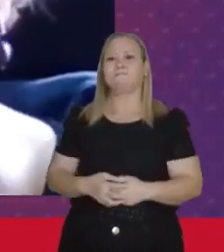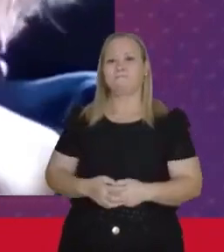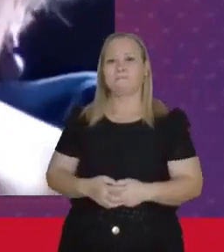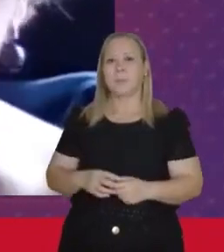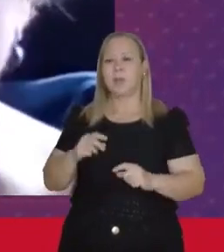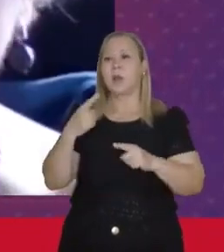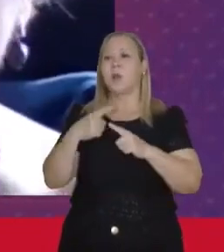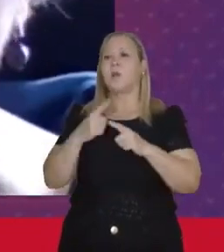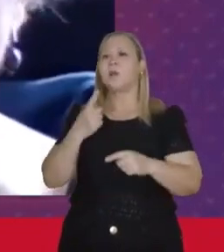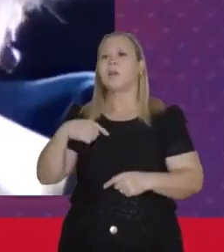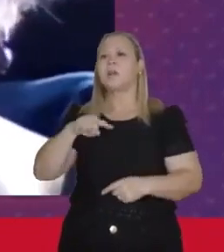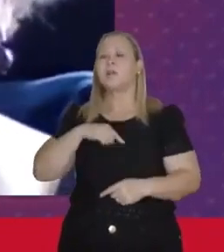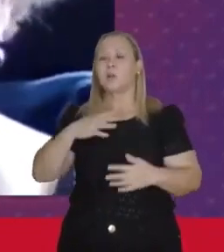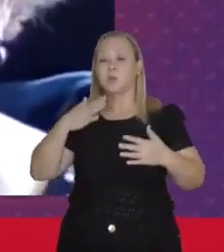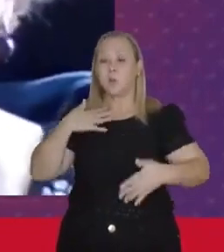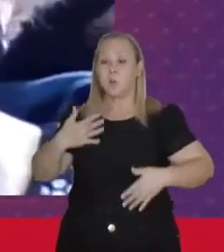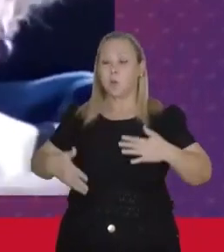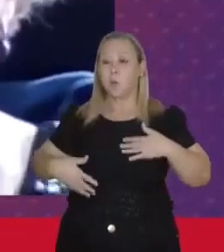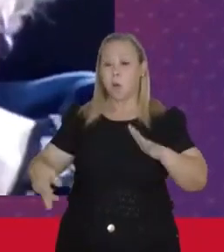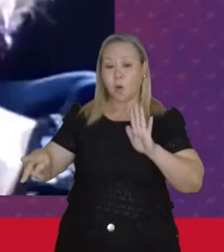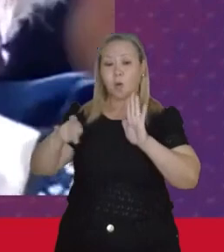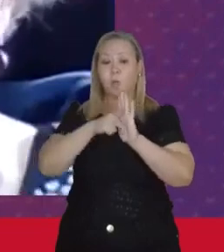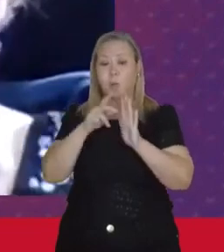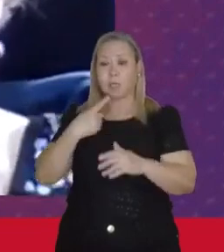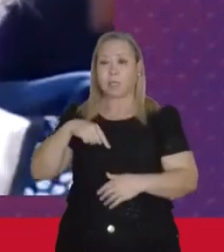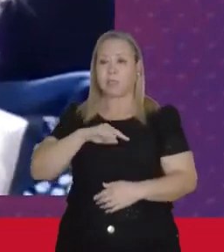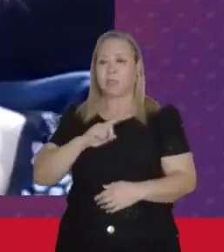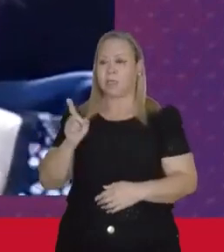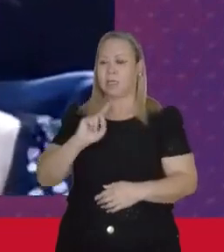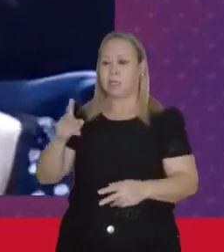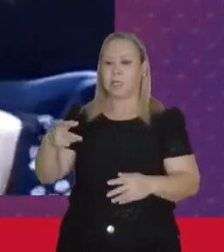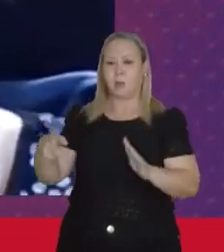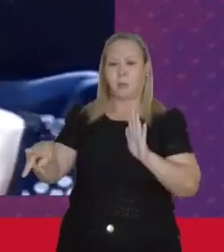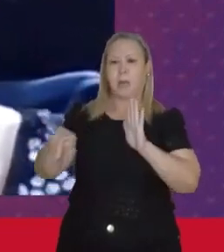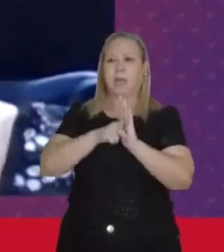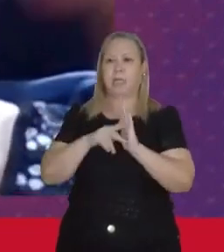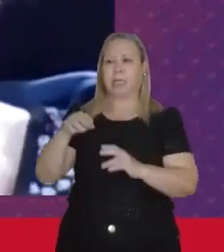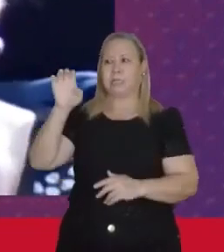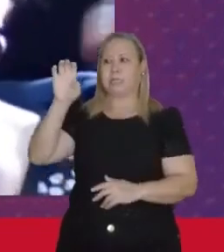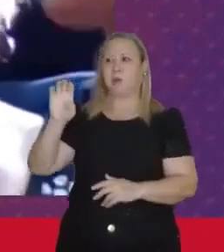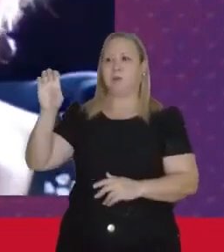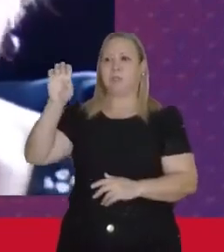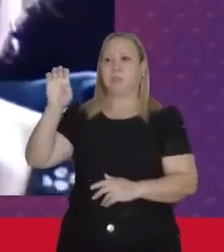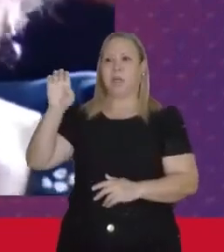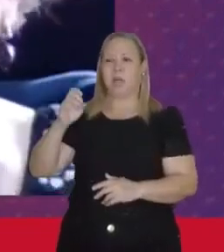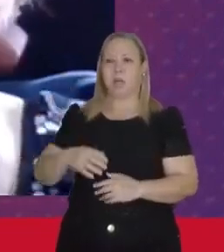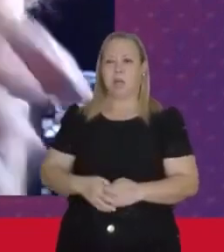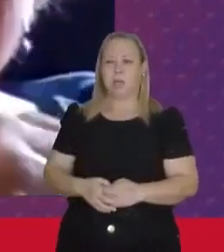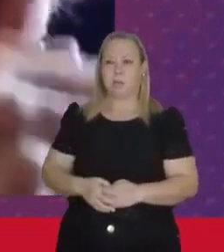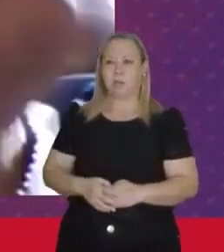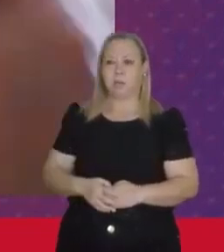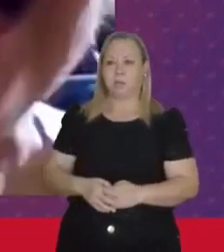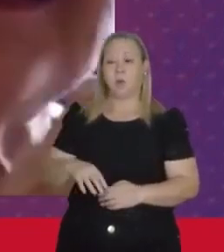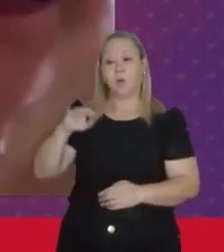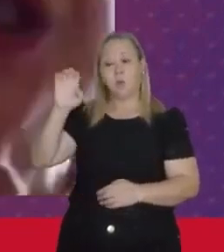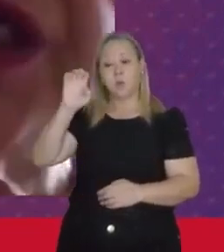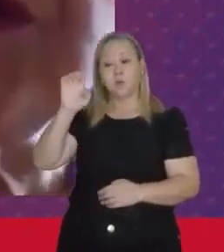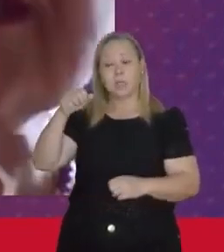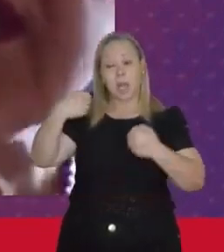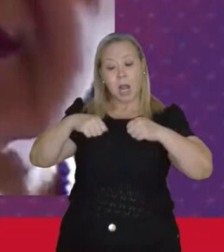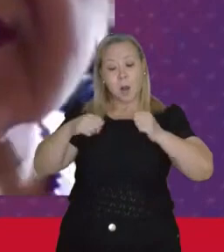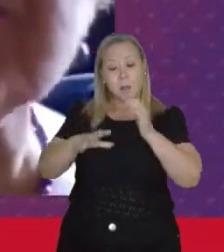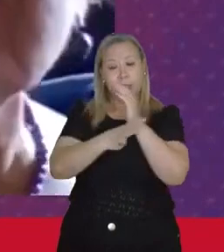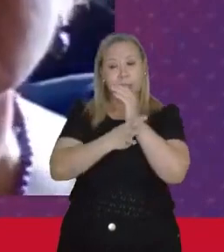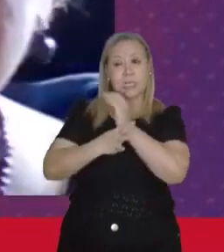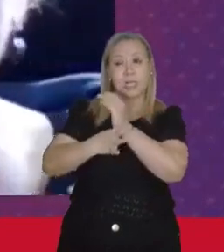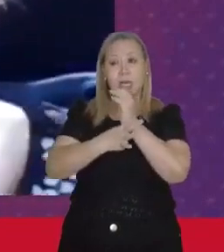Porque nosso corpo nos pertence. Nosso corpo não pertence ao Estado. O Estado tem que